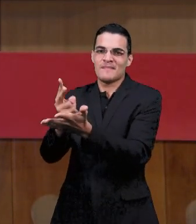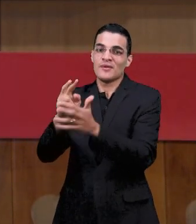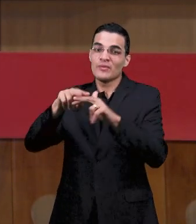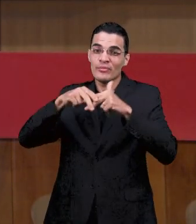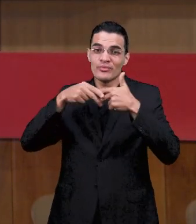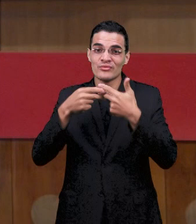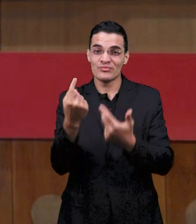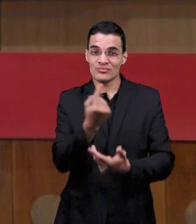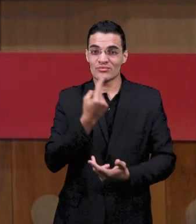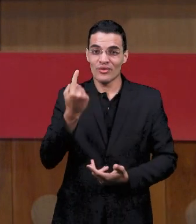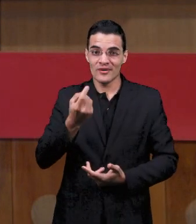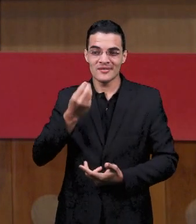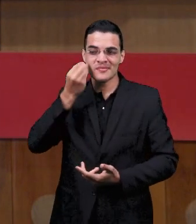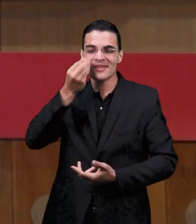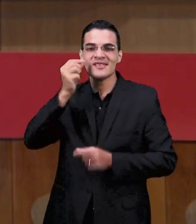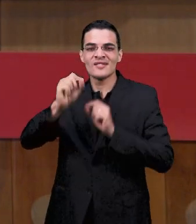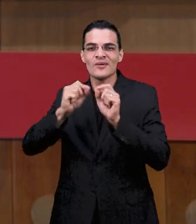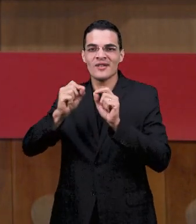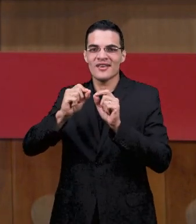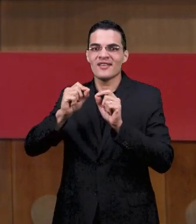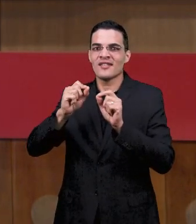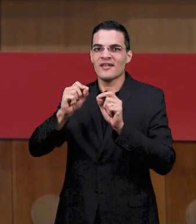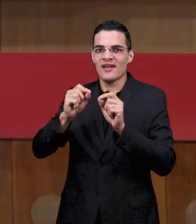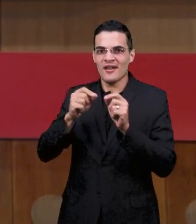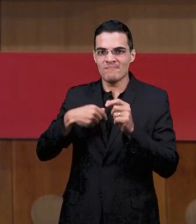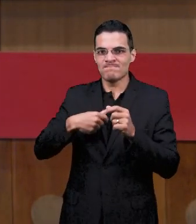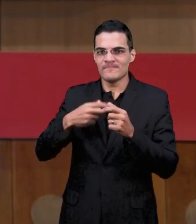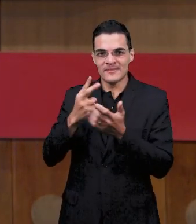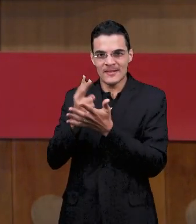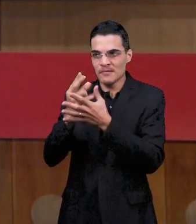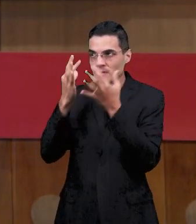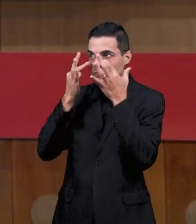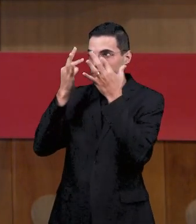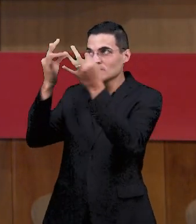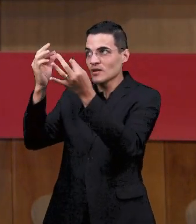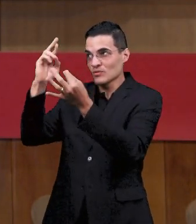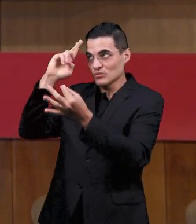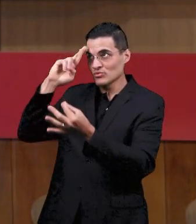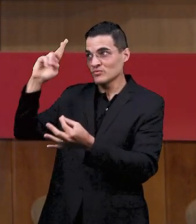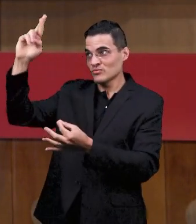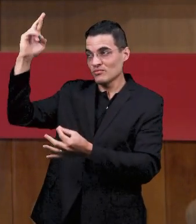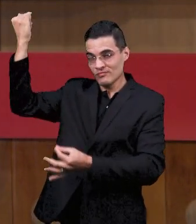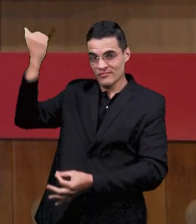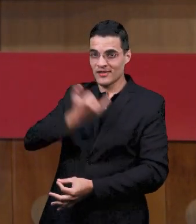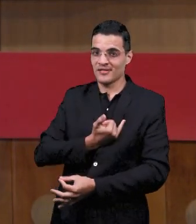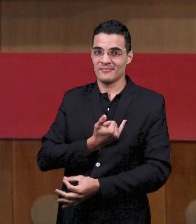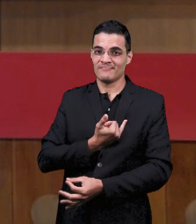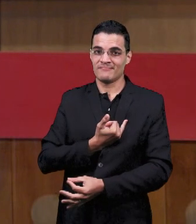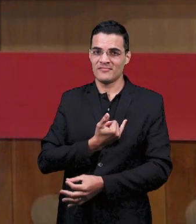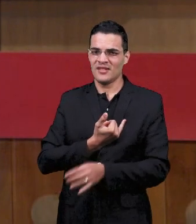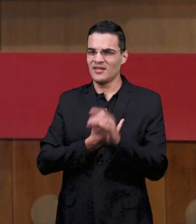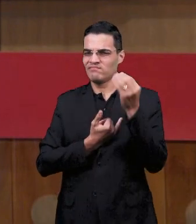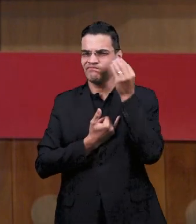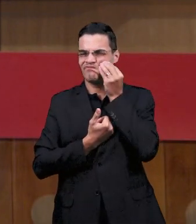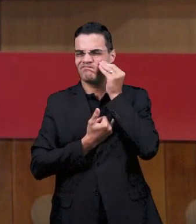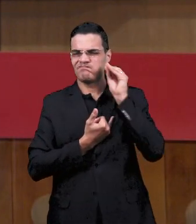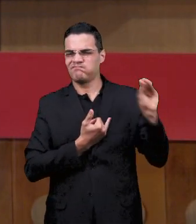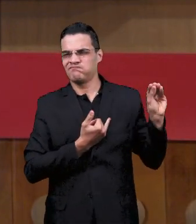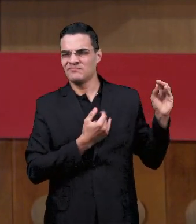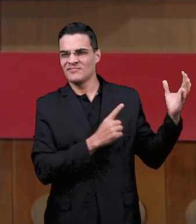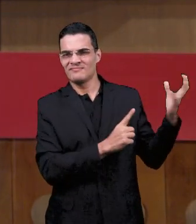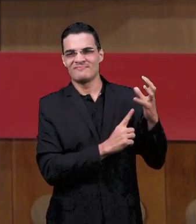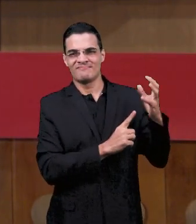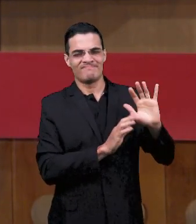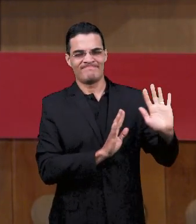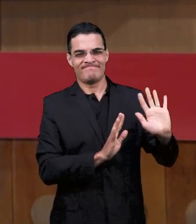e fechados para a voz da apostasia. Por isso, irmãs, o